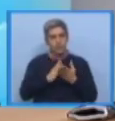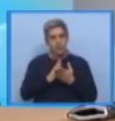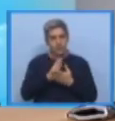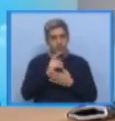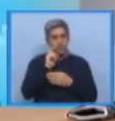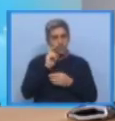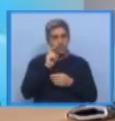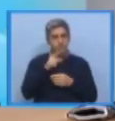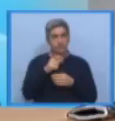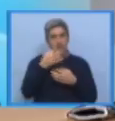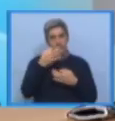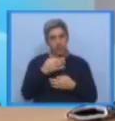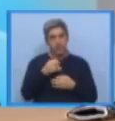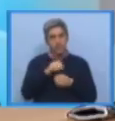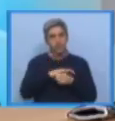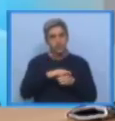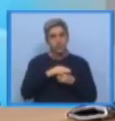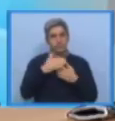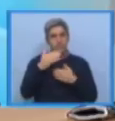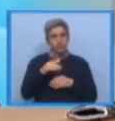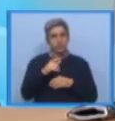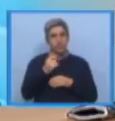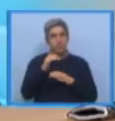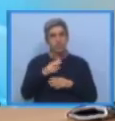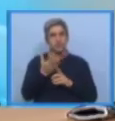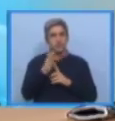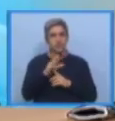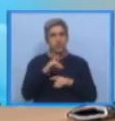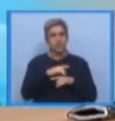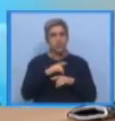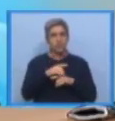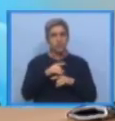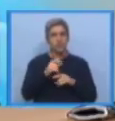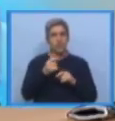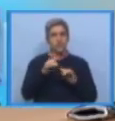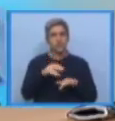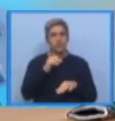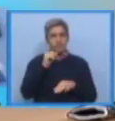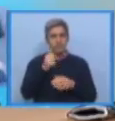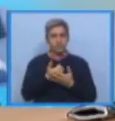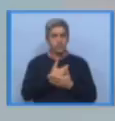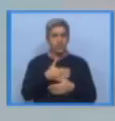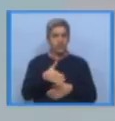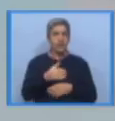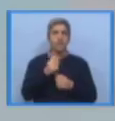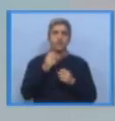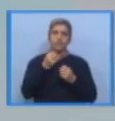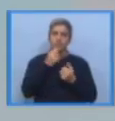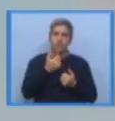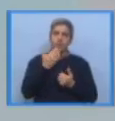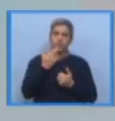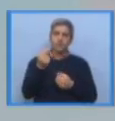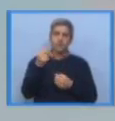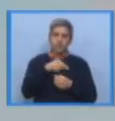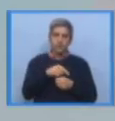garante essa dignidade, ainda que em situações limite e terminais, como é o caso dos doentes que estão em fase terminal. Muito bem, obrigado pela sua presença hoje